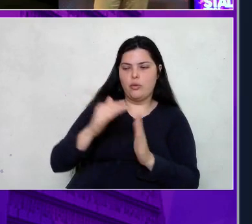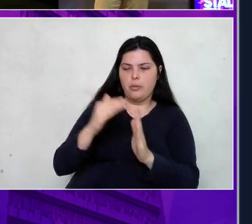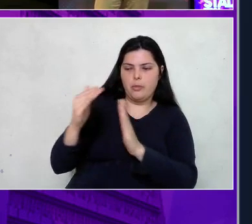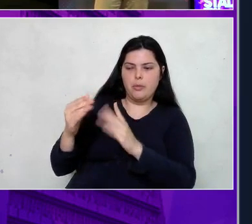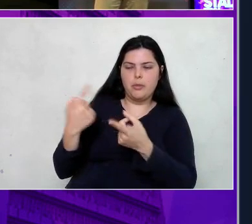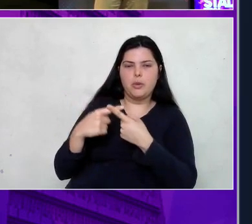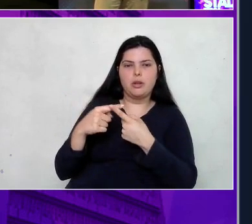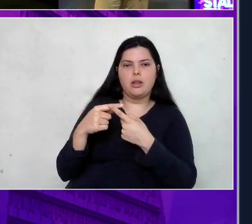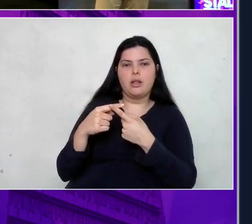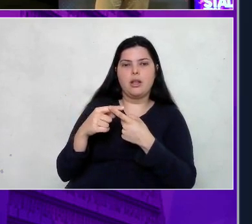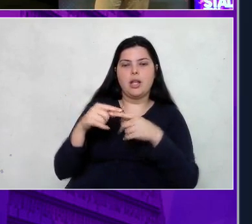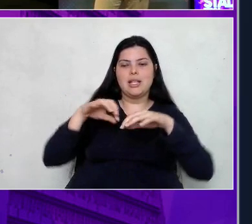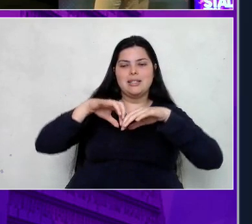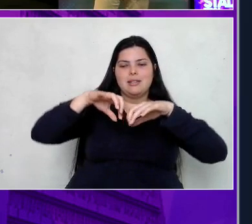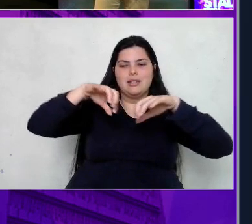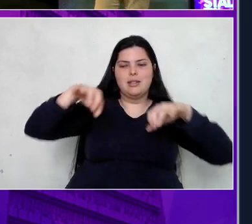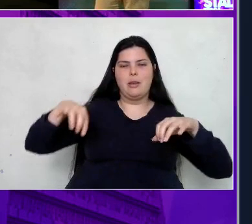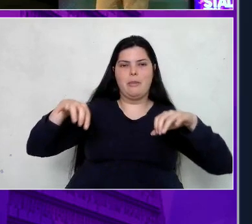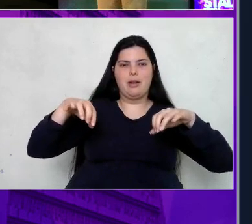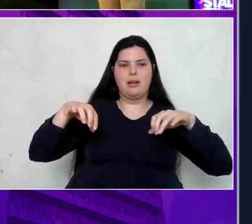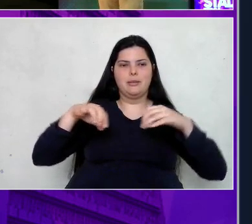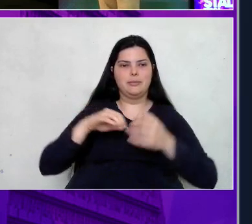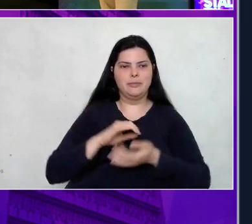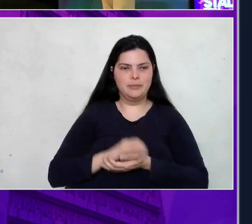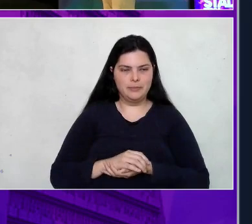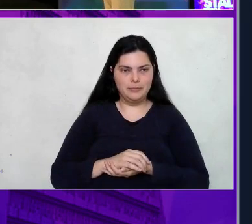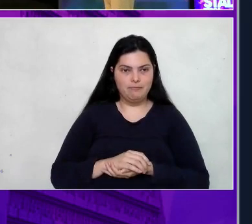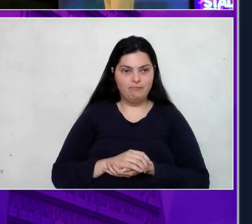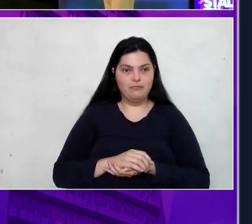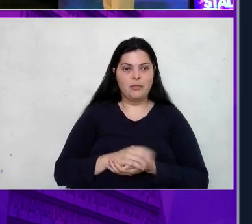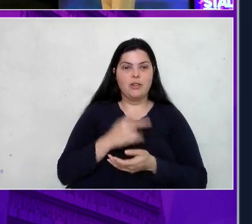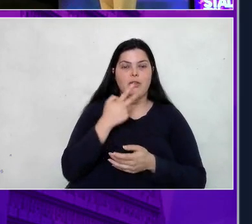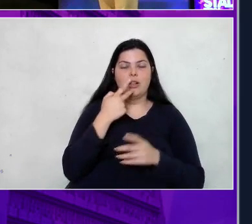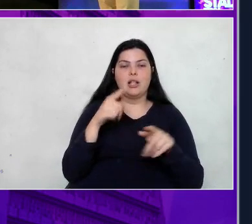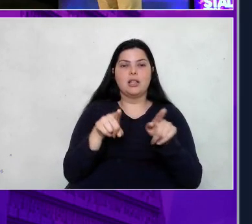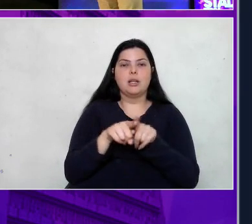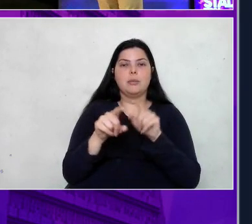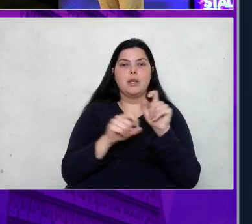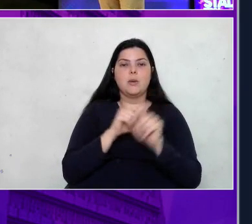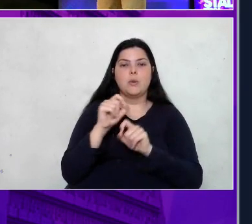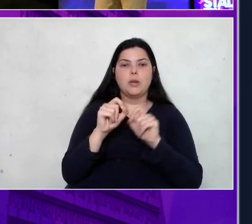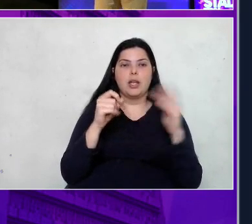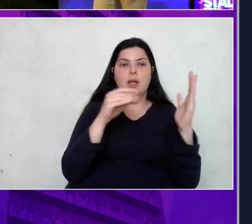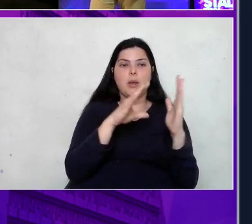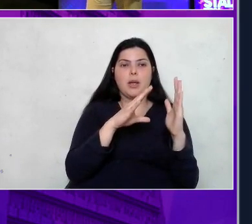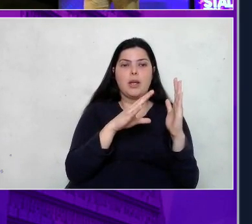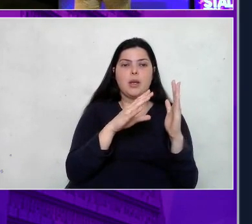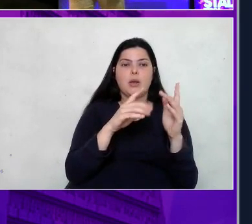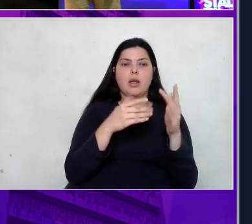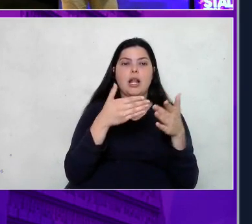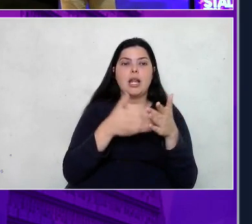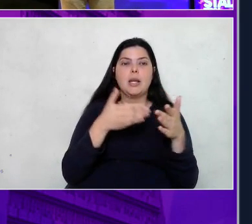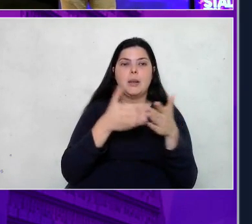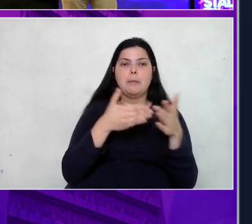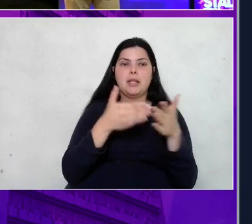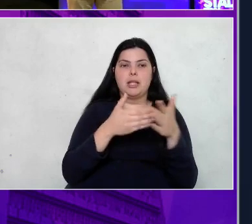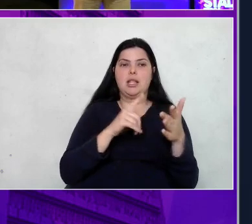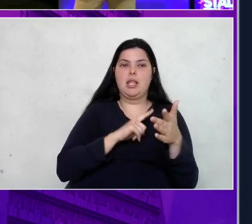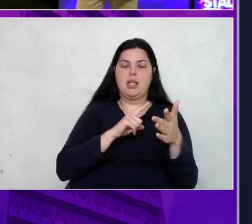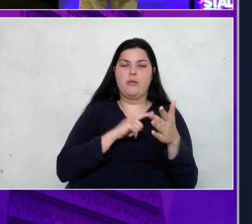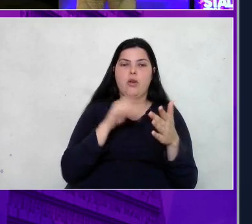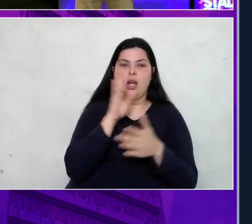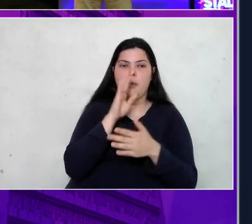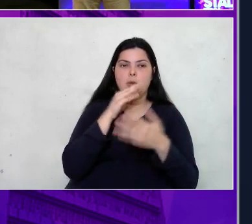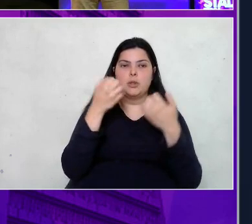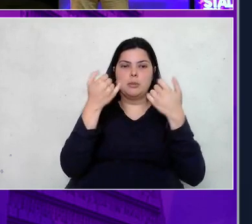os contextos separados. E a gente vai falar um pouquinho também sobre as limitações desse contexto. Eu vou passar rapidamente para ver como é que a